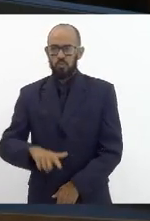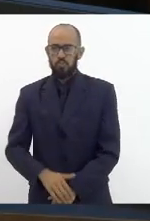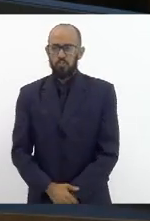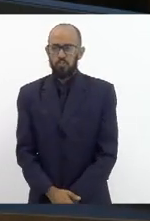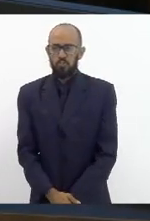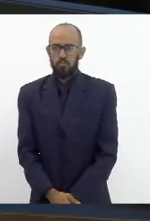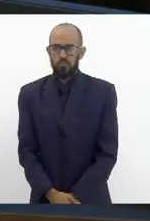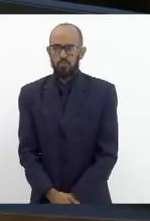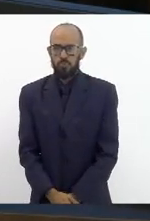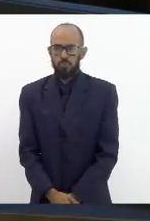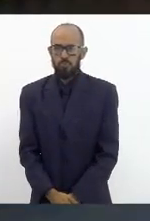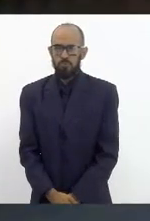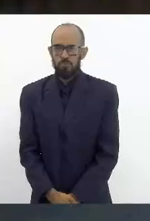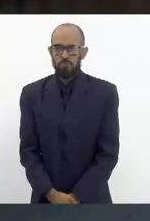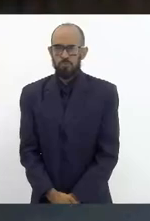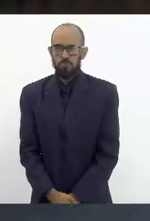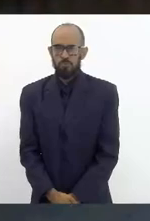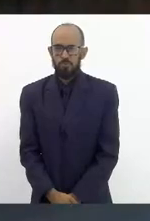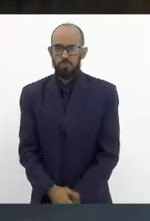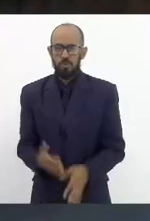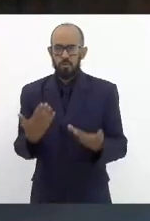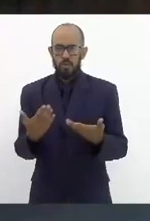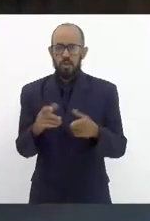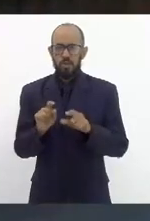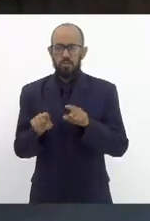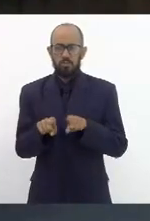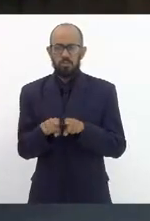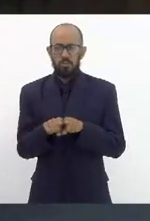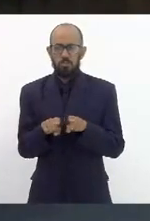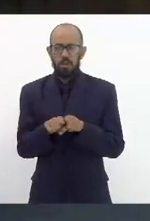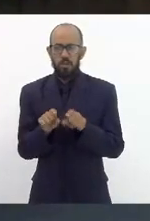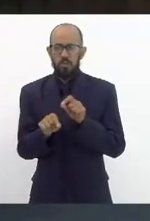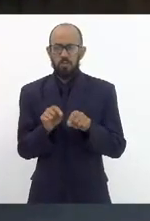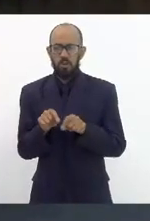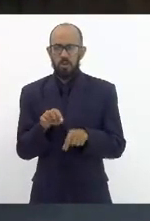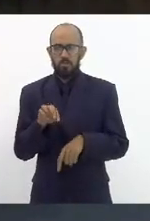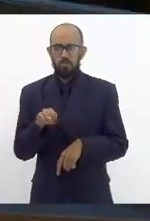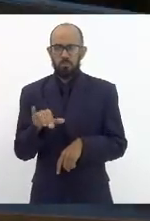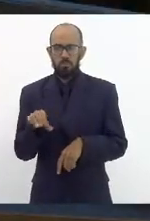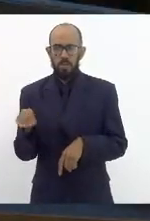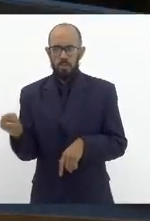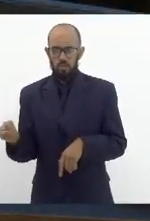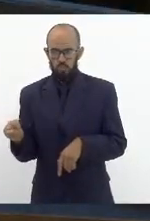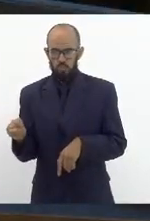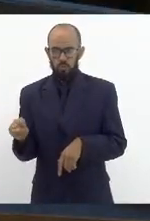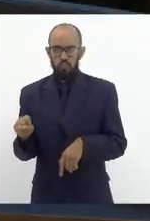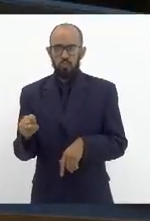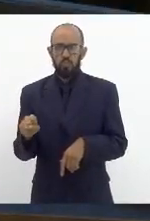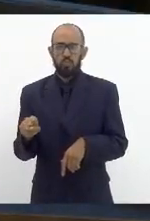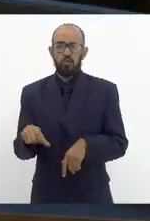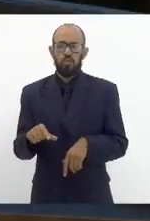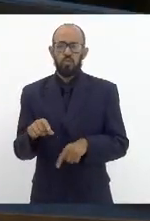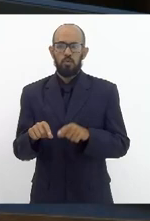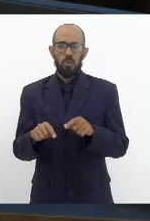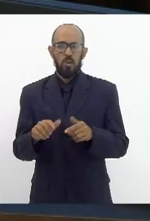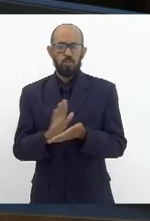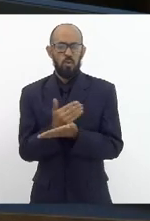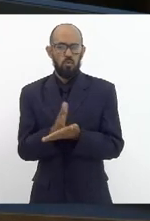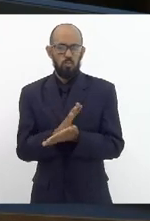Quero partir, Márcio Garcia, de algumas premissas e não vou me estender muito,